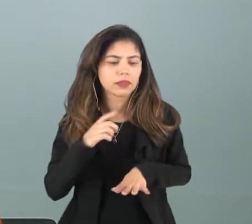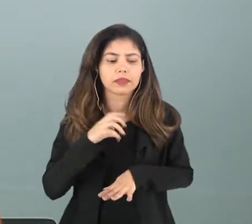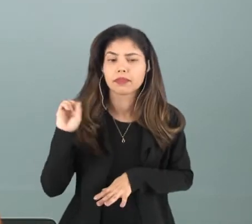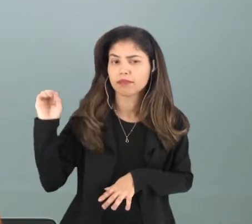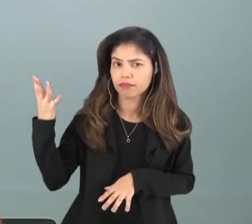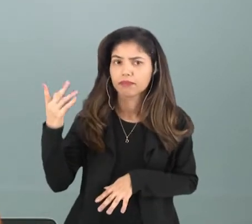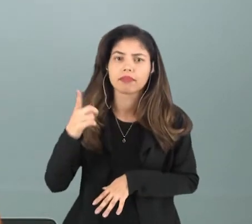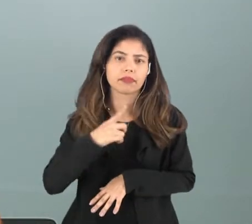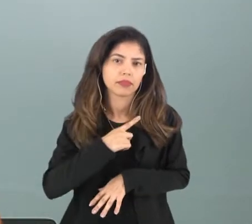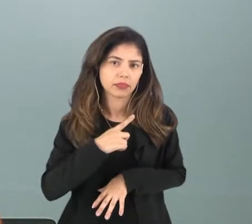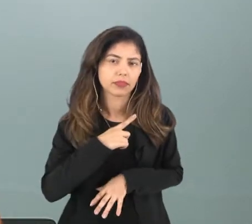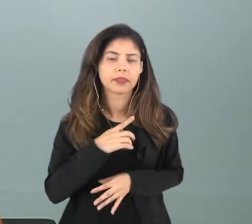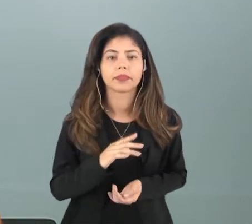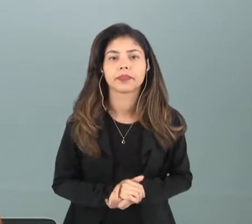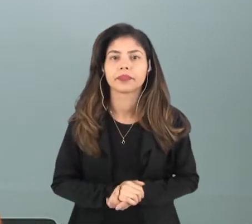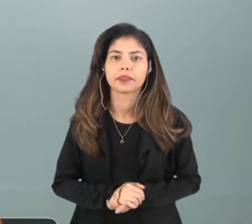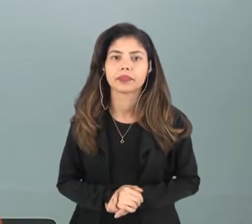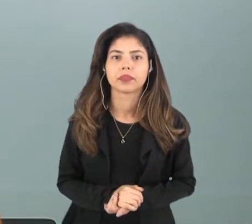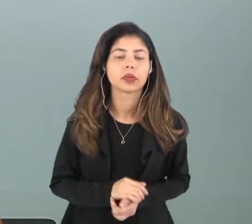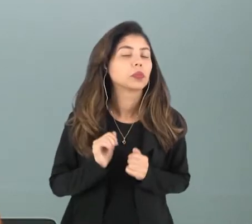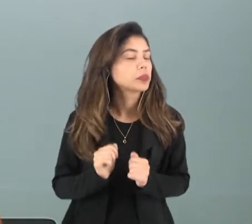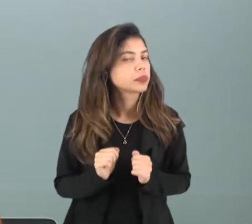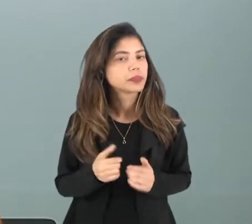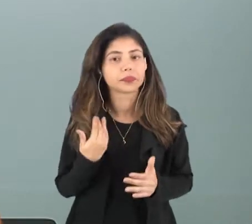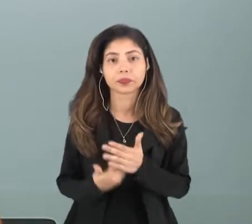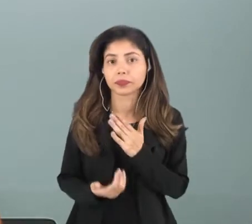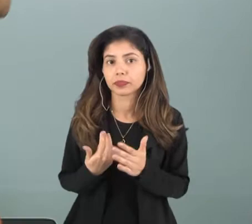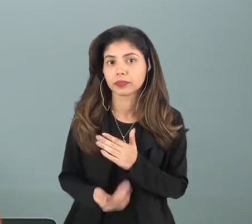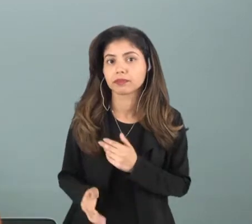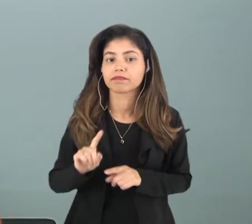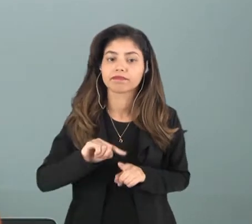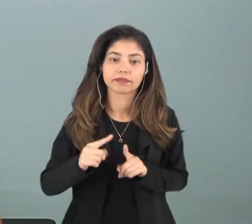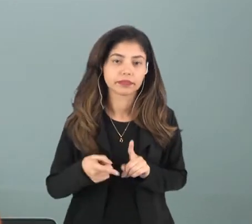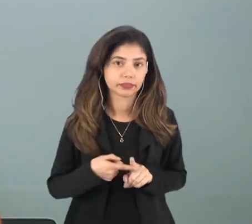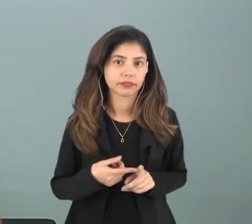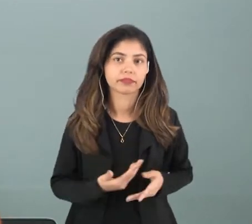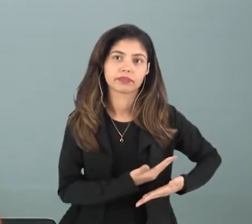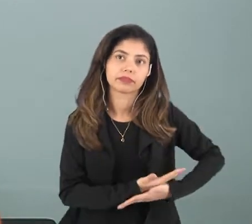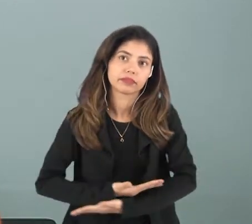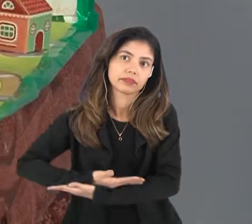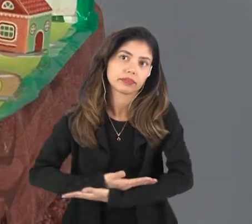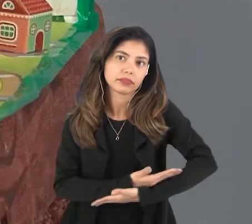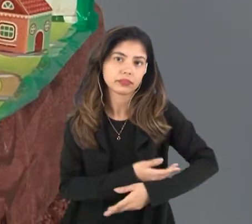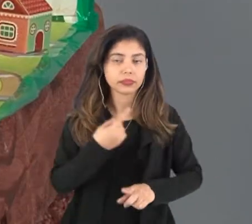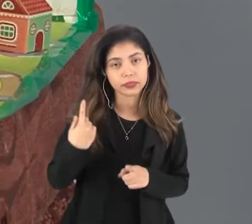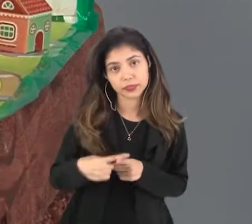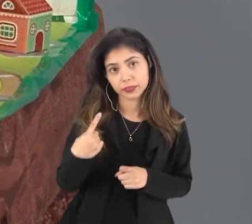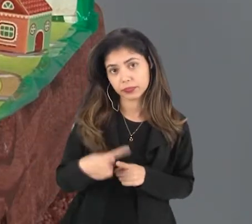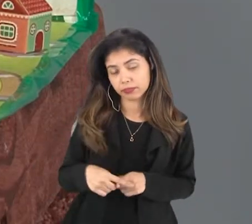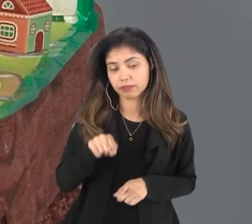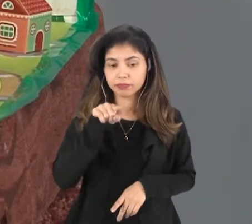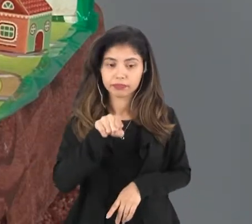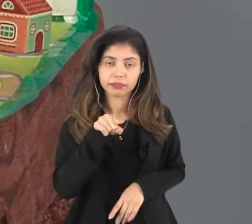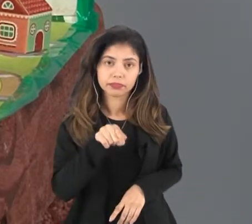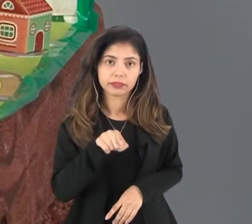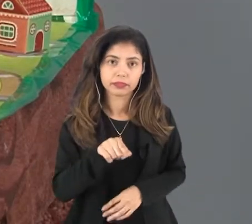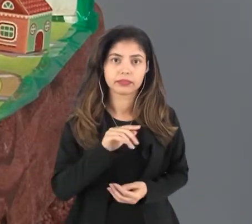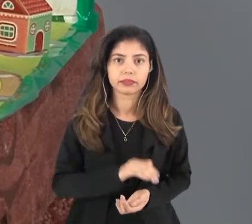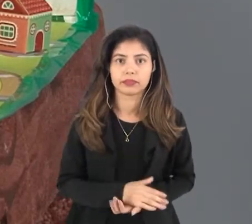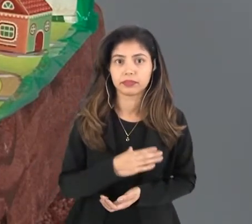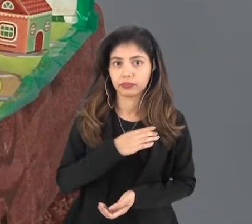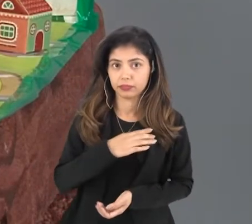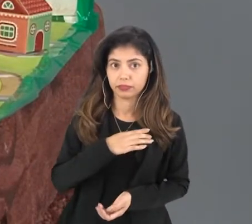zona rural, ela poderia perder o seu bebê, né? Então ela veio para cá porque aqui na cidade tem, né,